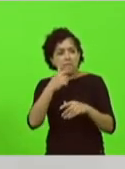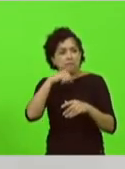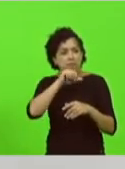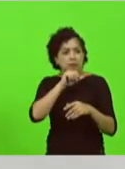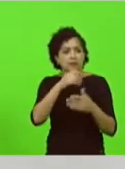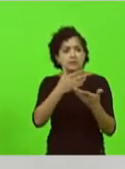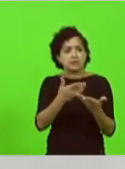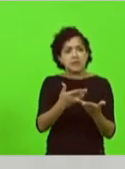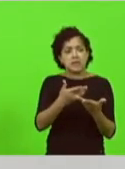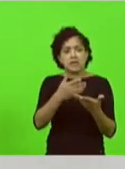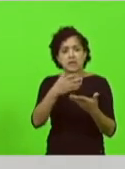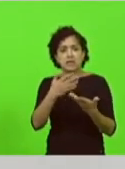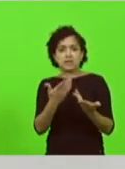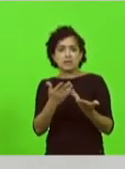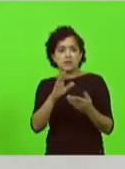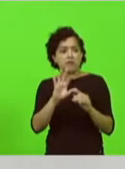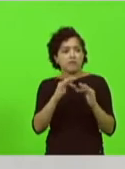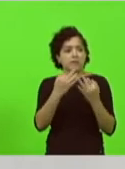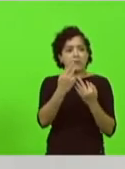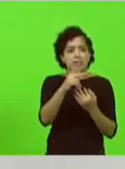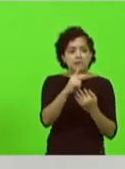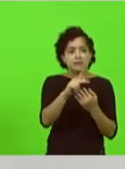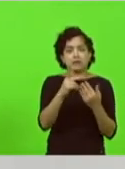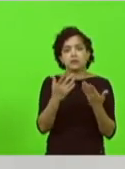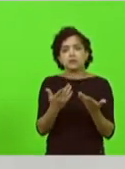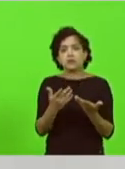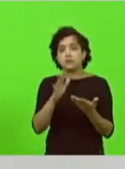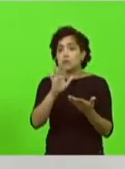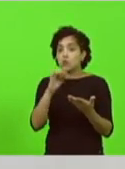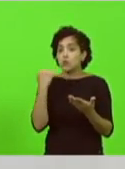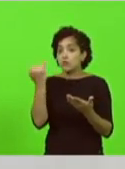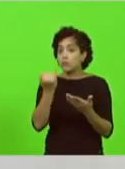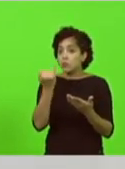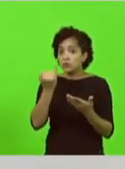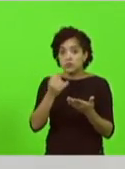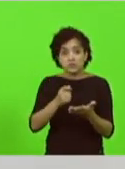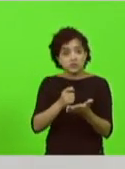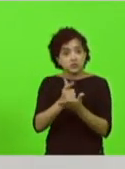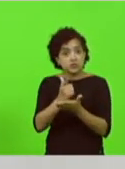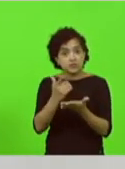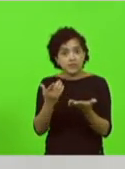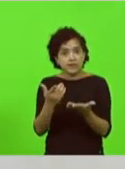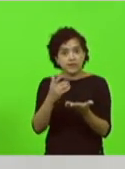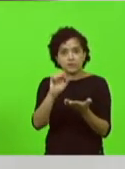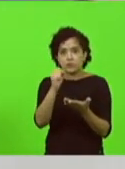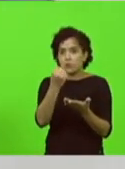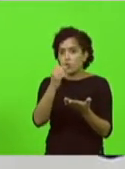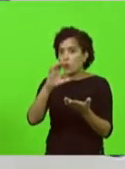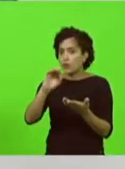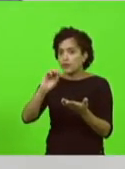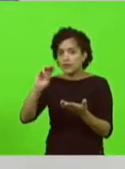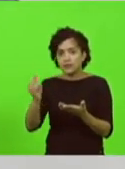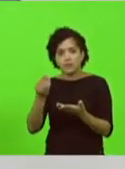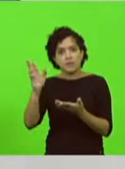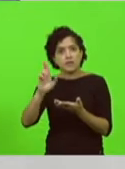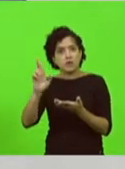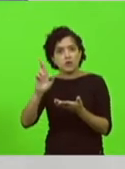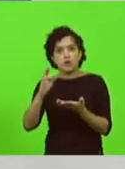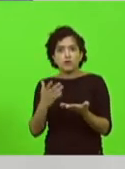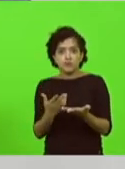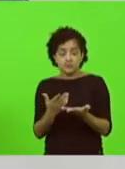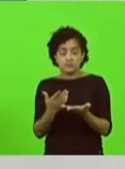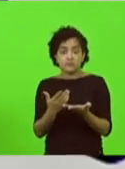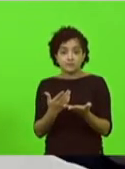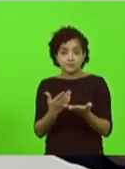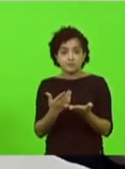ele, tinha que acontecer com a família dele. O importante é que nós estamos pagando 80 milhões de reais para sustentar uma população